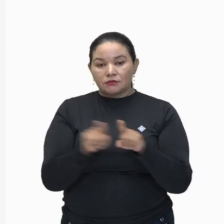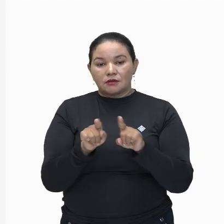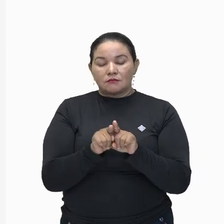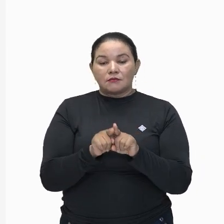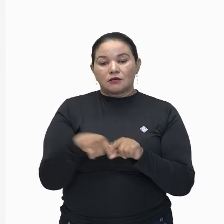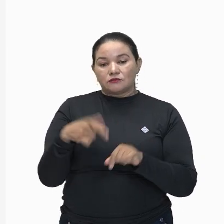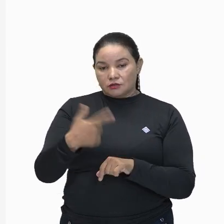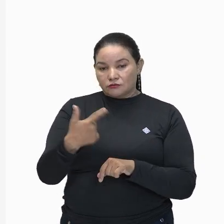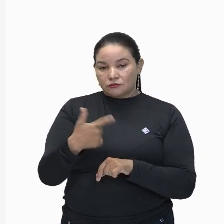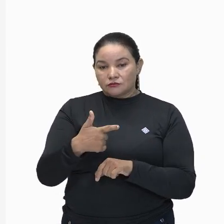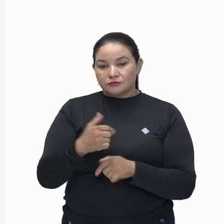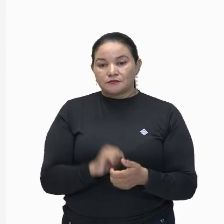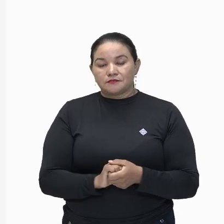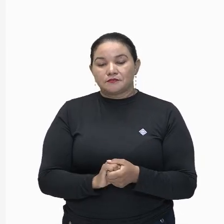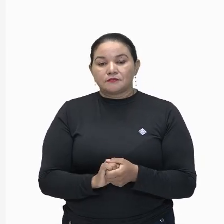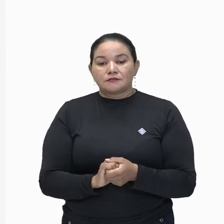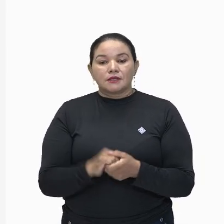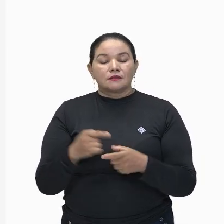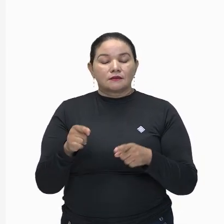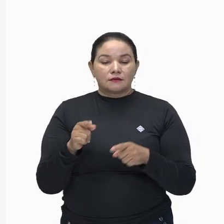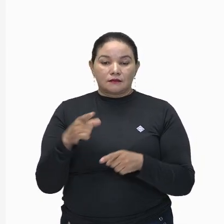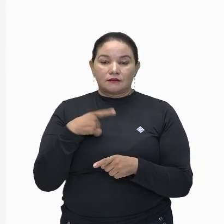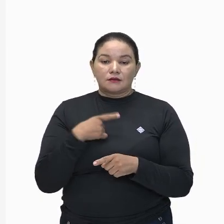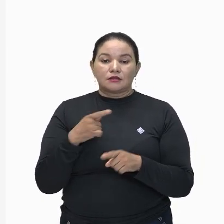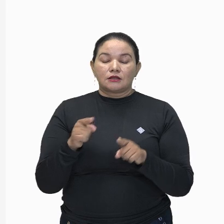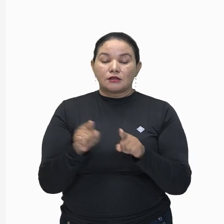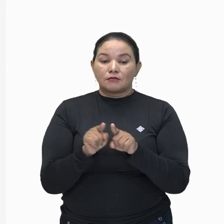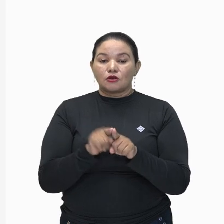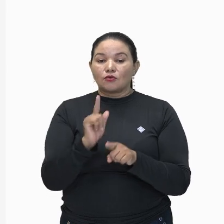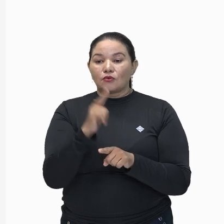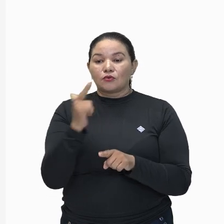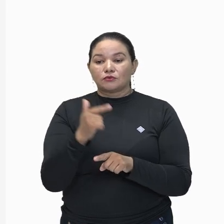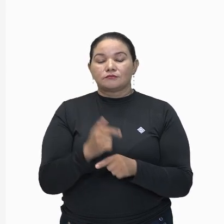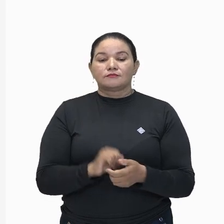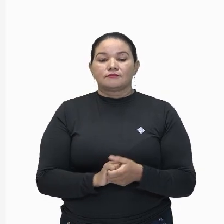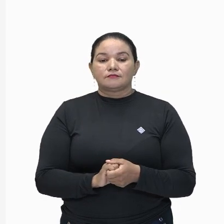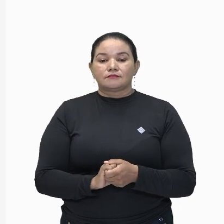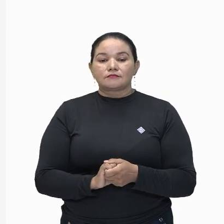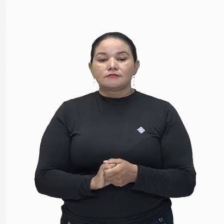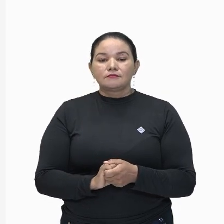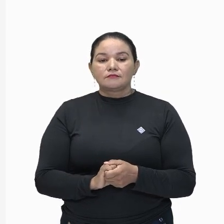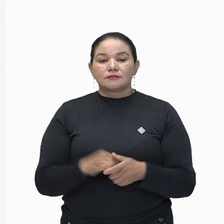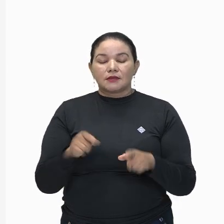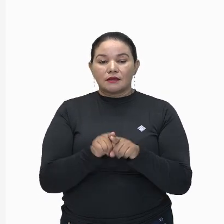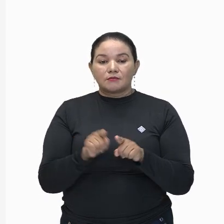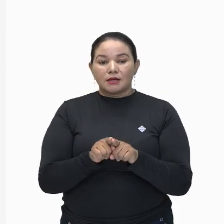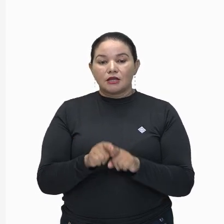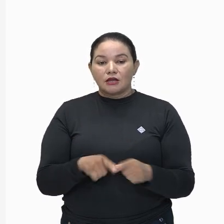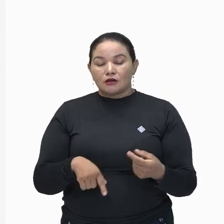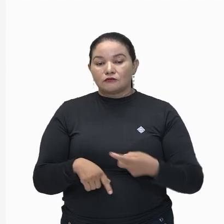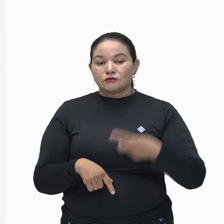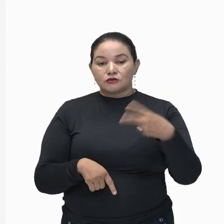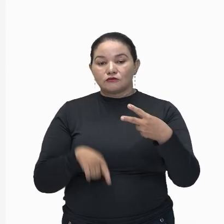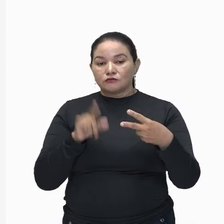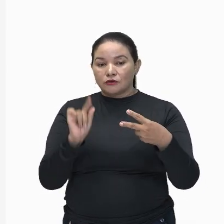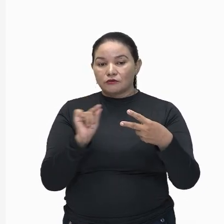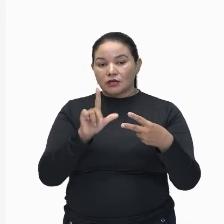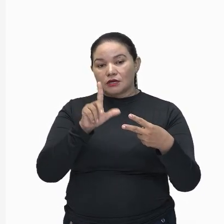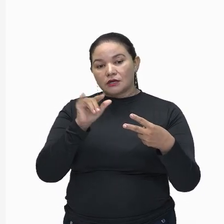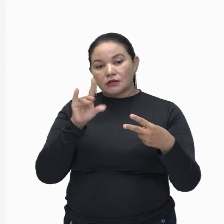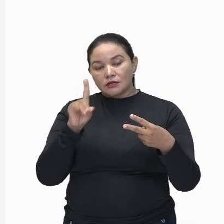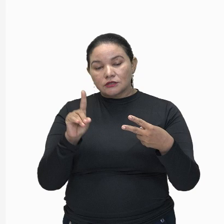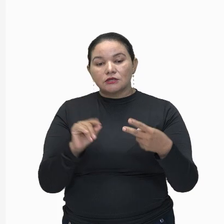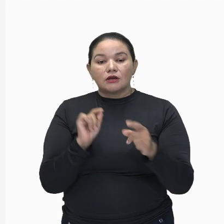secundário. Muito bem, já sabemos disso. Outra, vamos relembrar aqui, a lead, olha só, que é um resumo, não é